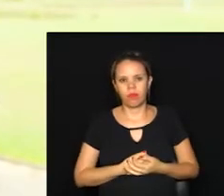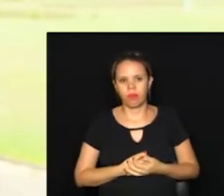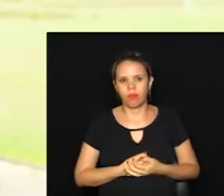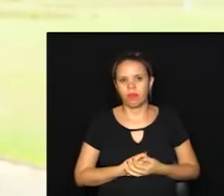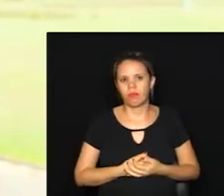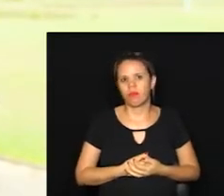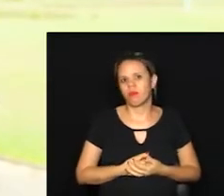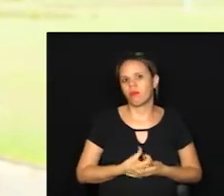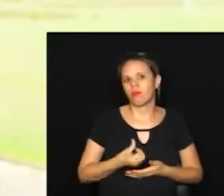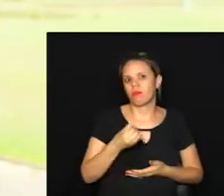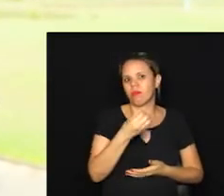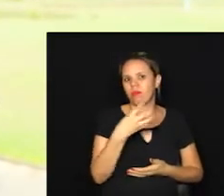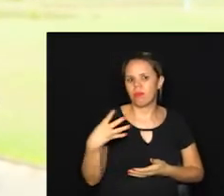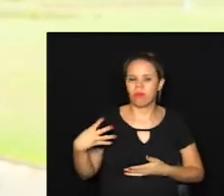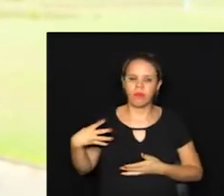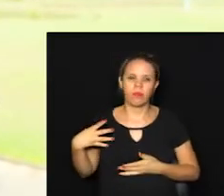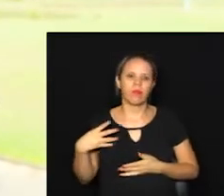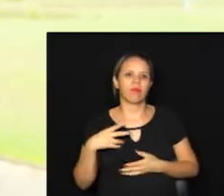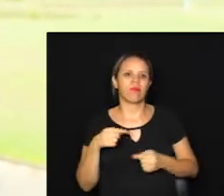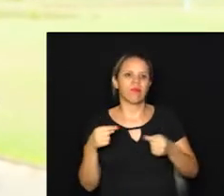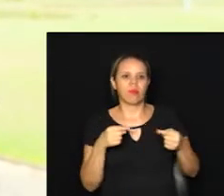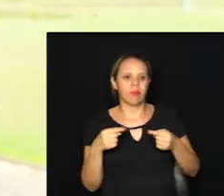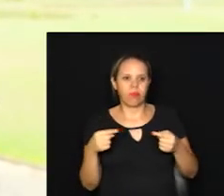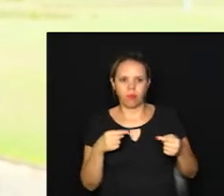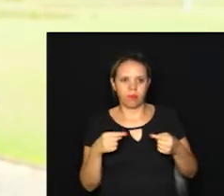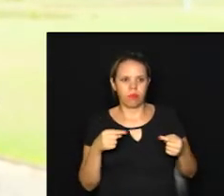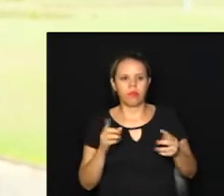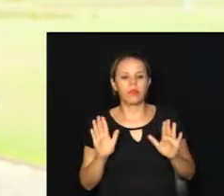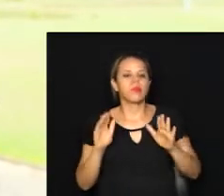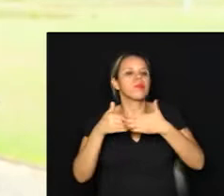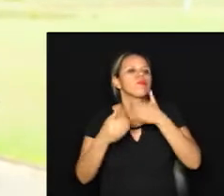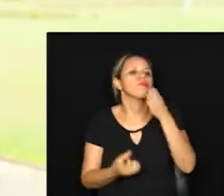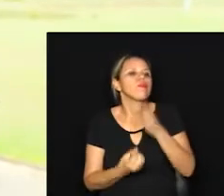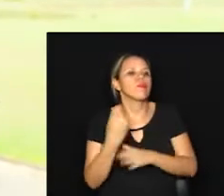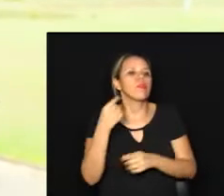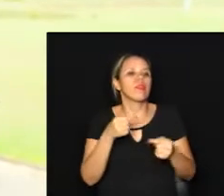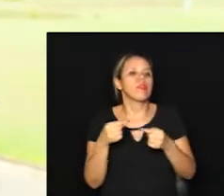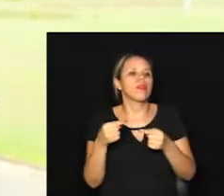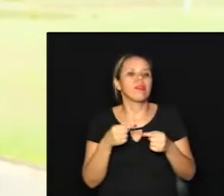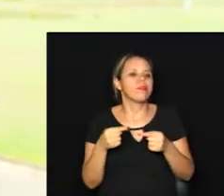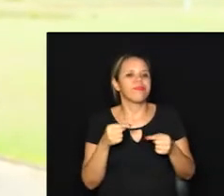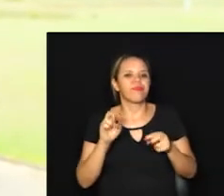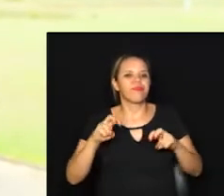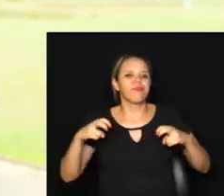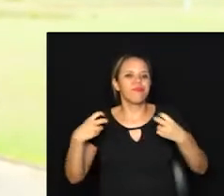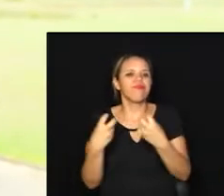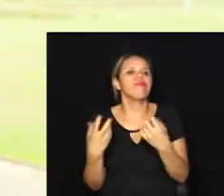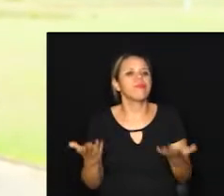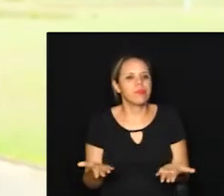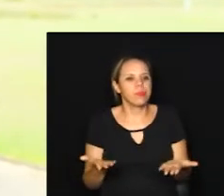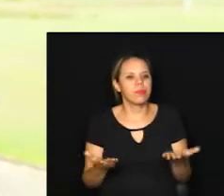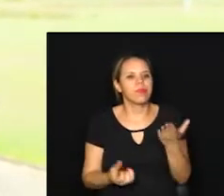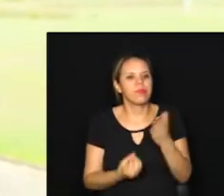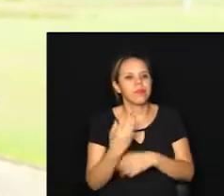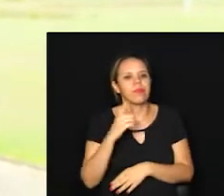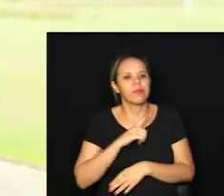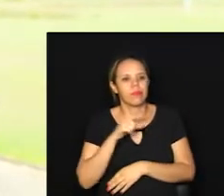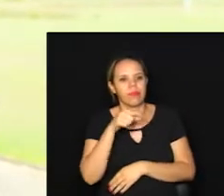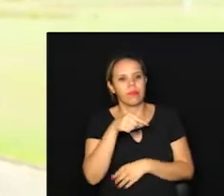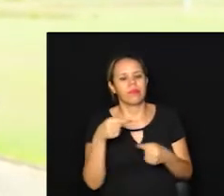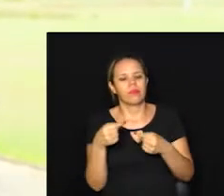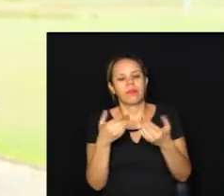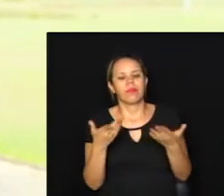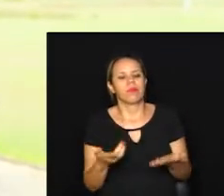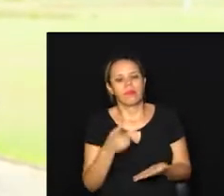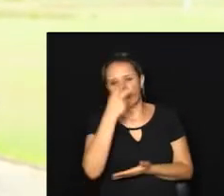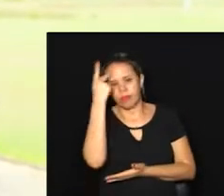de sua história. Oi, Stefan, com relação a portões fechados, alguma vez no estádio Moisés Lucarelli já teve algum derby sem